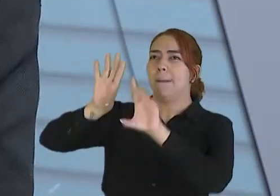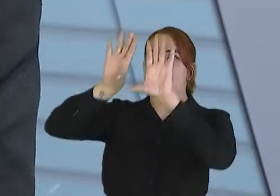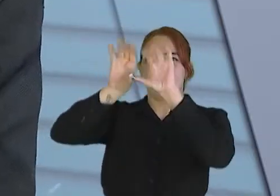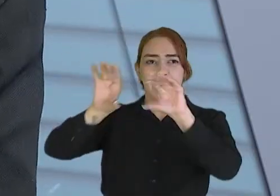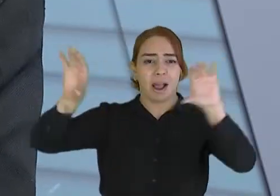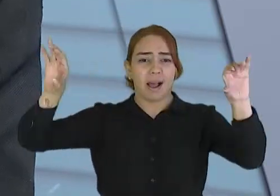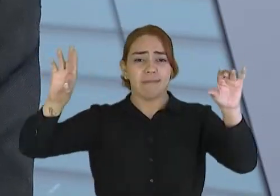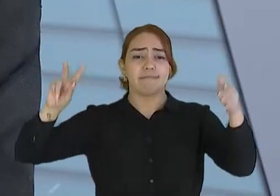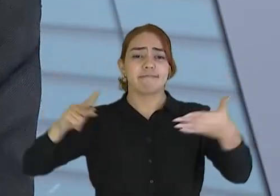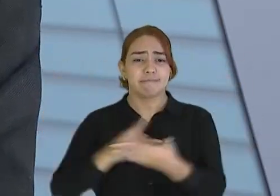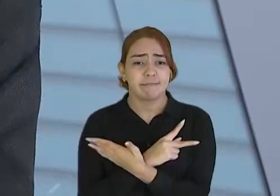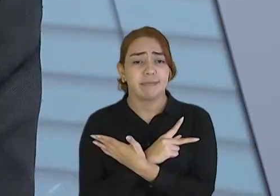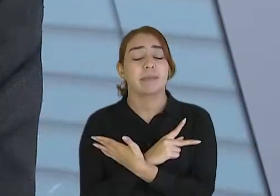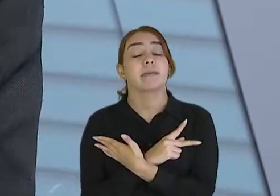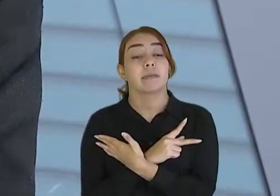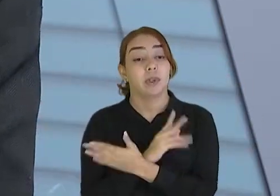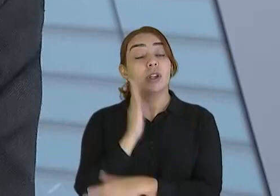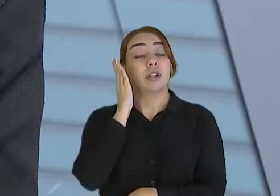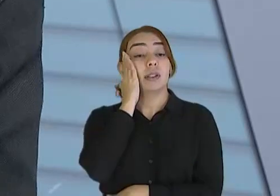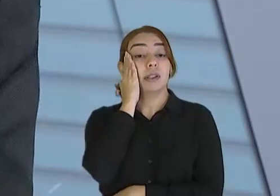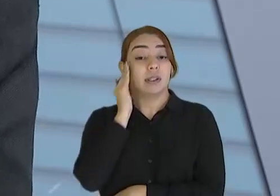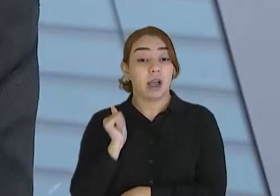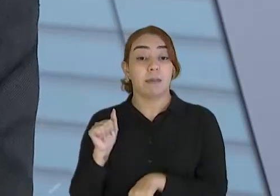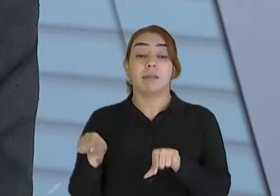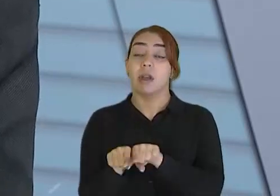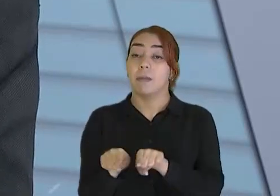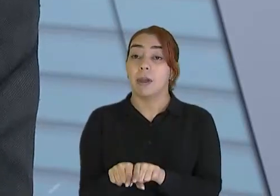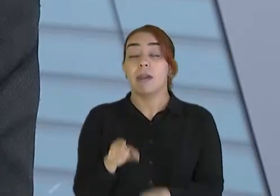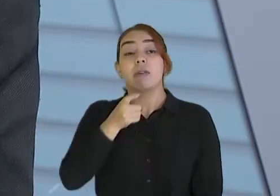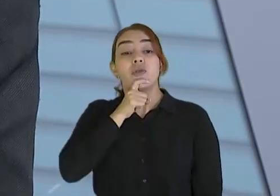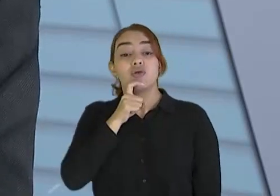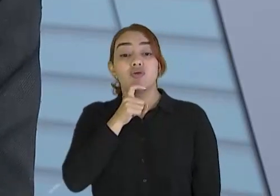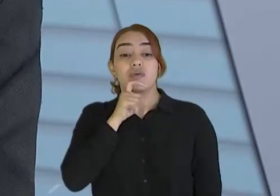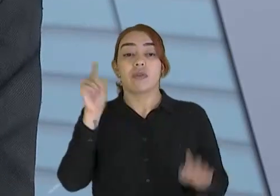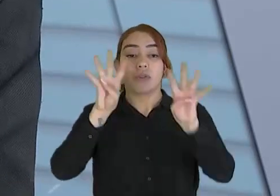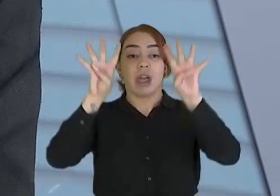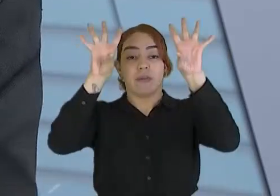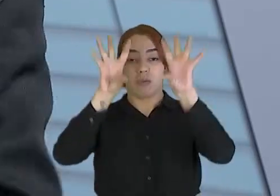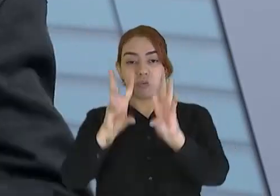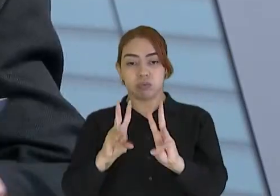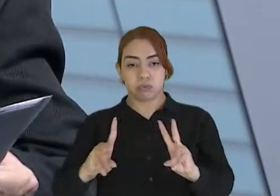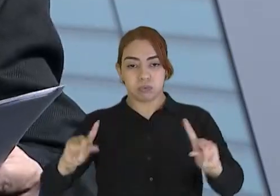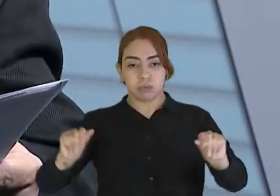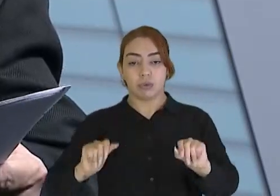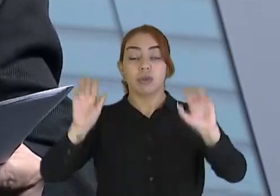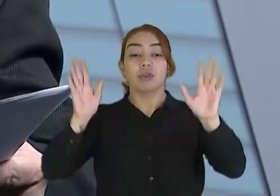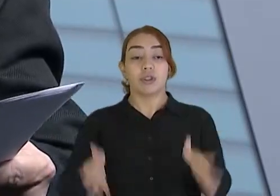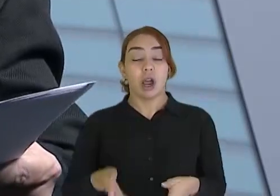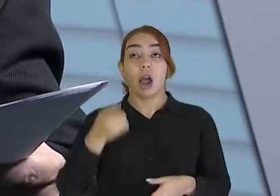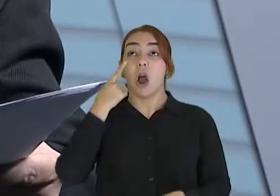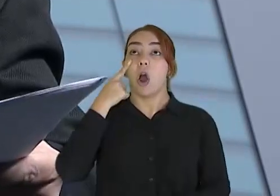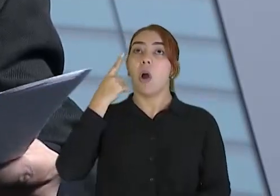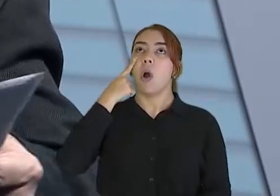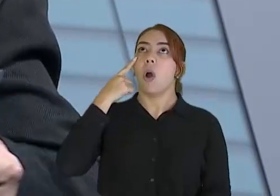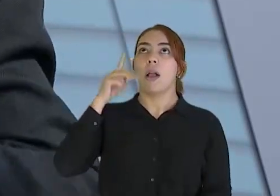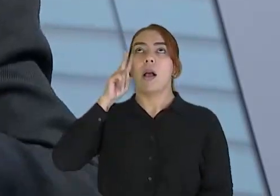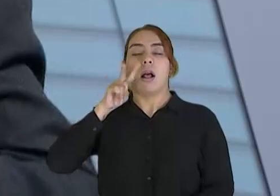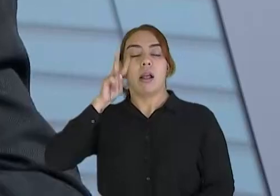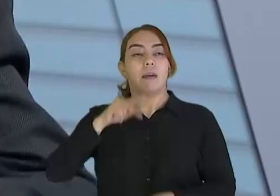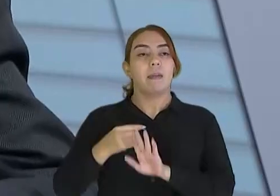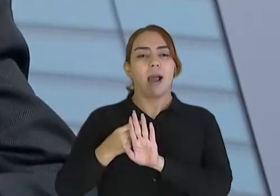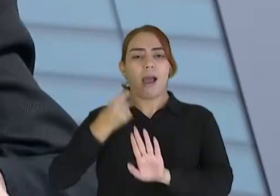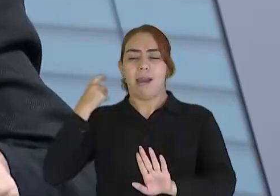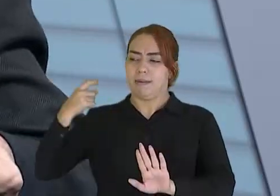é, a história do degelo das calotas, quando primeiro foi noticiado, a questão do buraco de ozônio, a camada de ozônio,